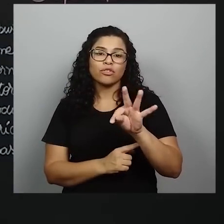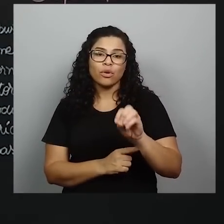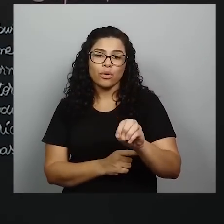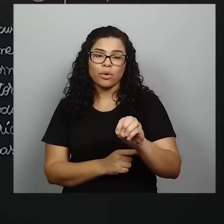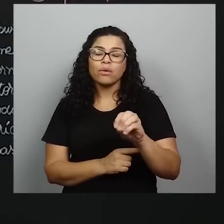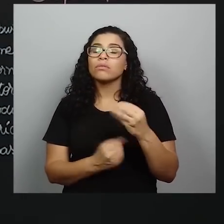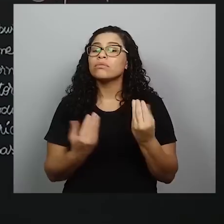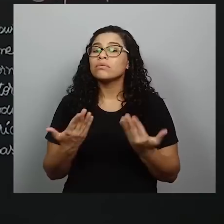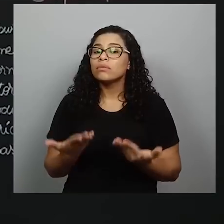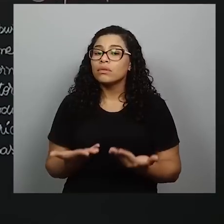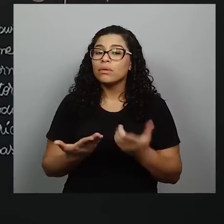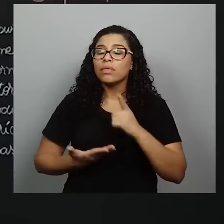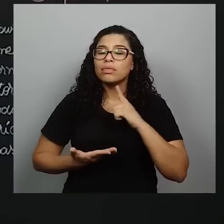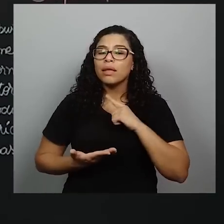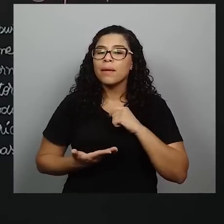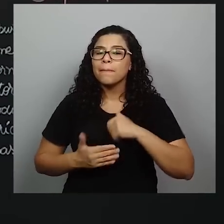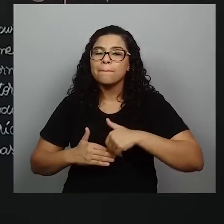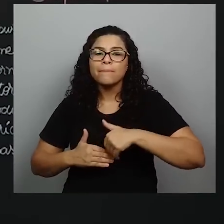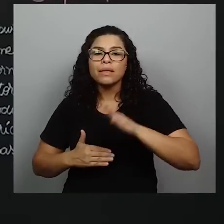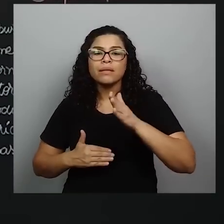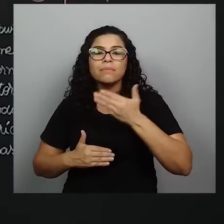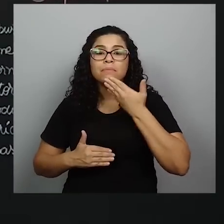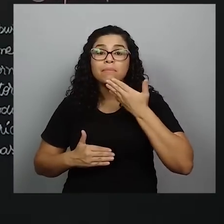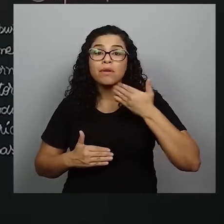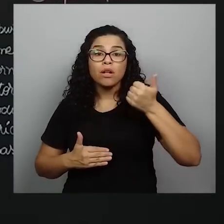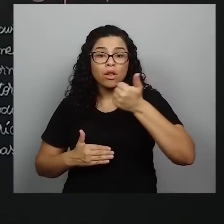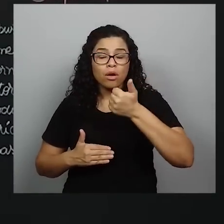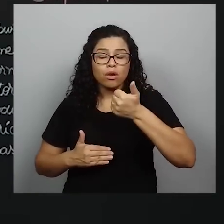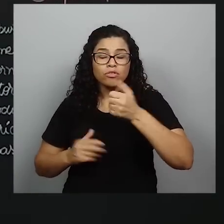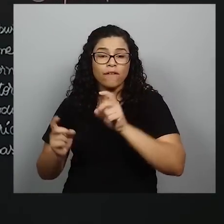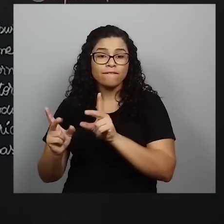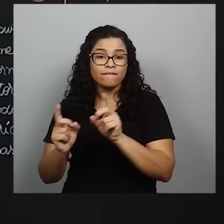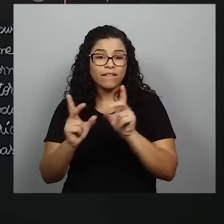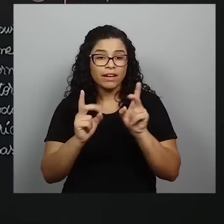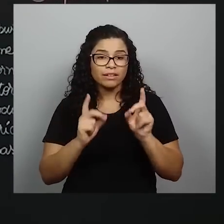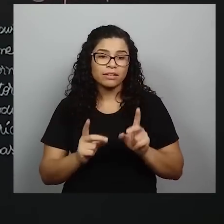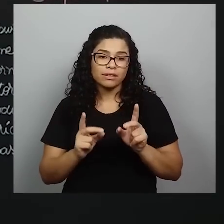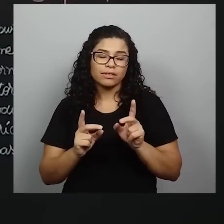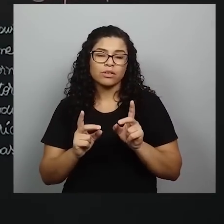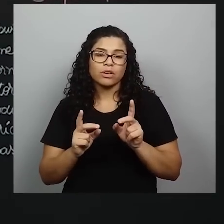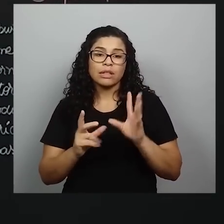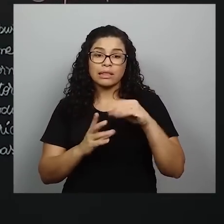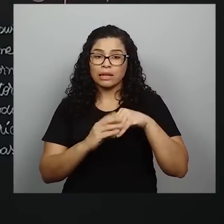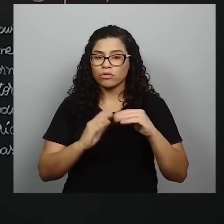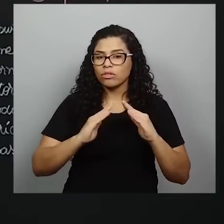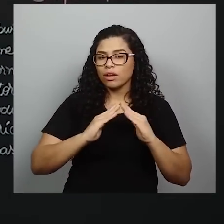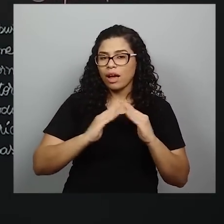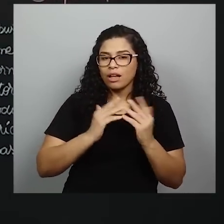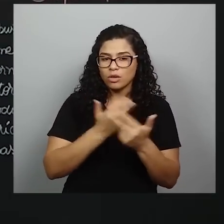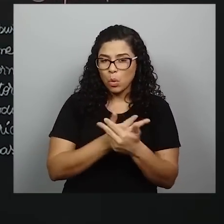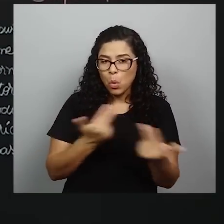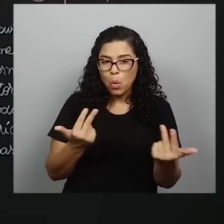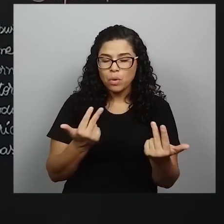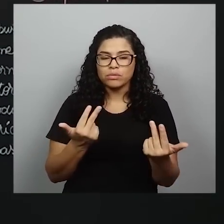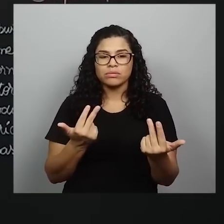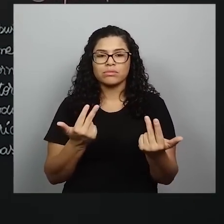acabamos tendo aí condições do consumo e da venda, por exemplo, de eletrodomésticos, de produtos